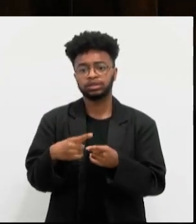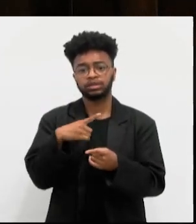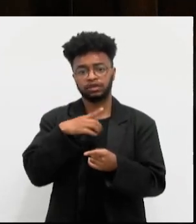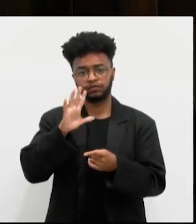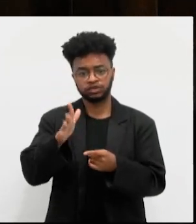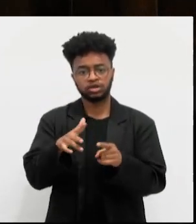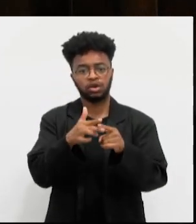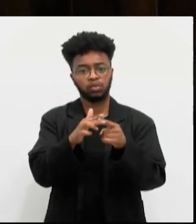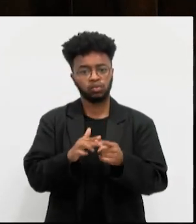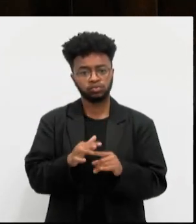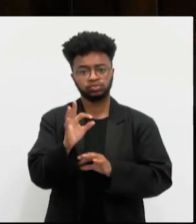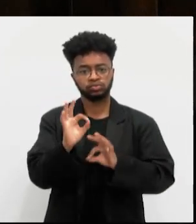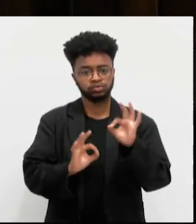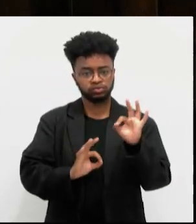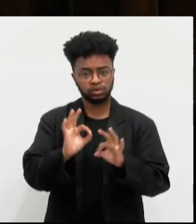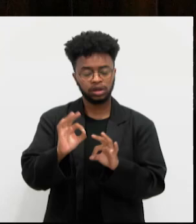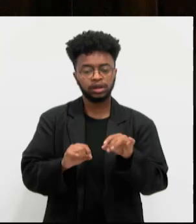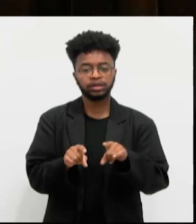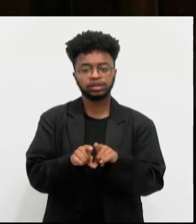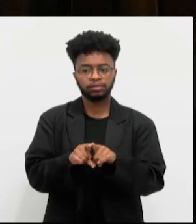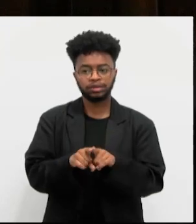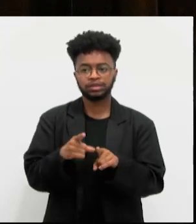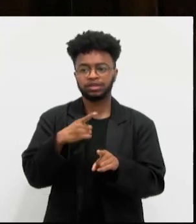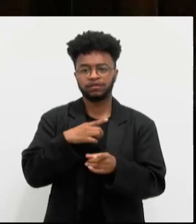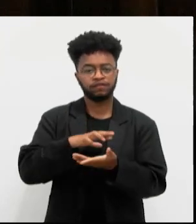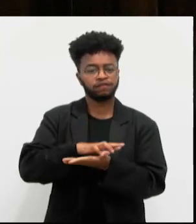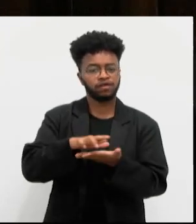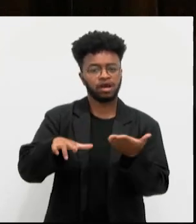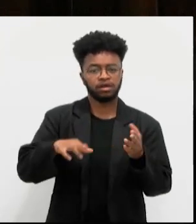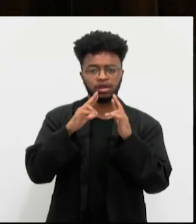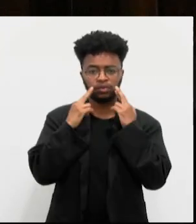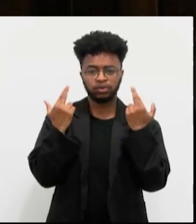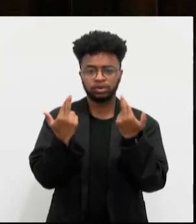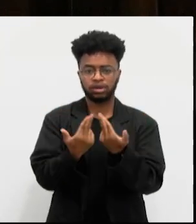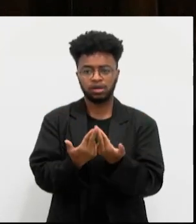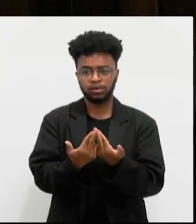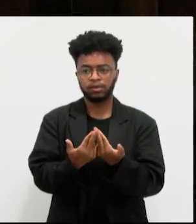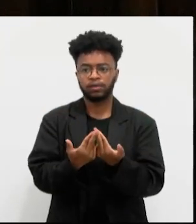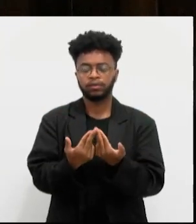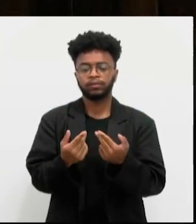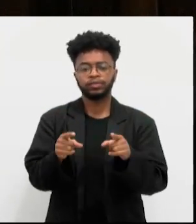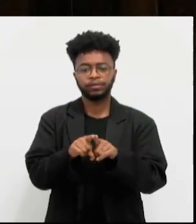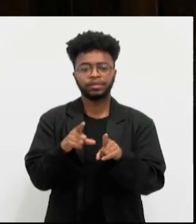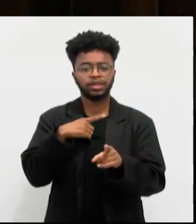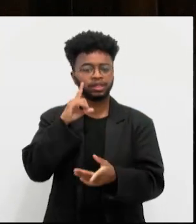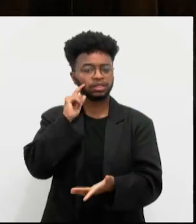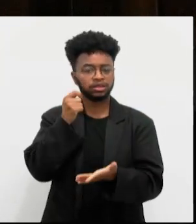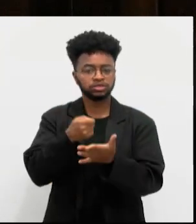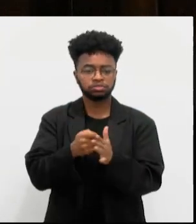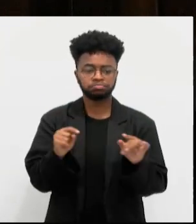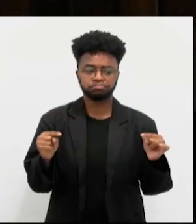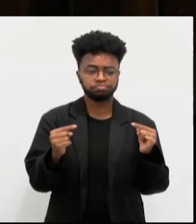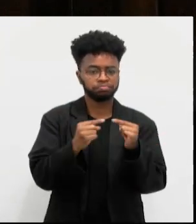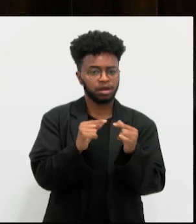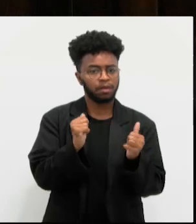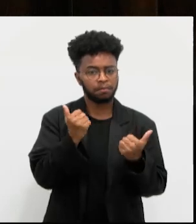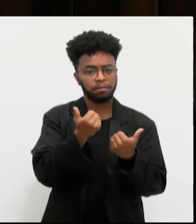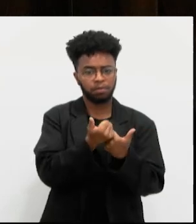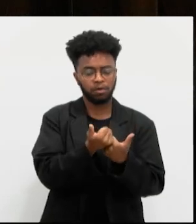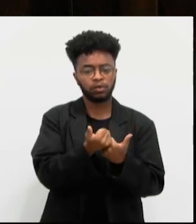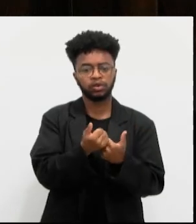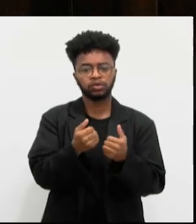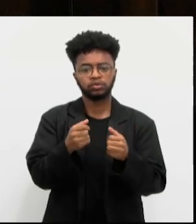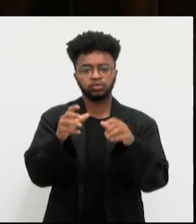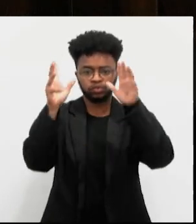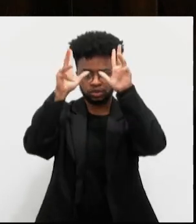ajuste de conduta, já teve dezenas de reuniões, eles têm decisões favoráveis no próprio TJ de